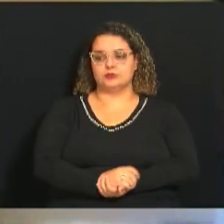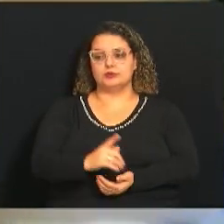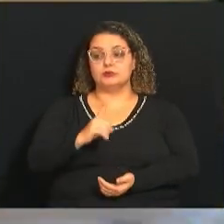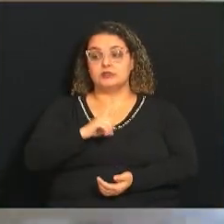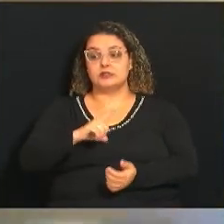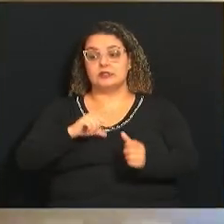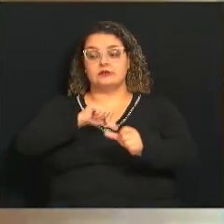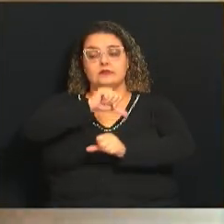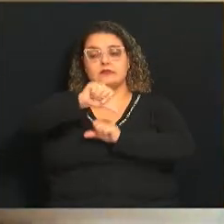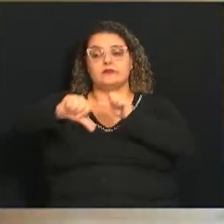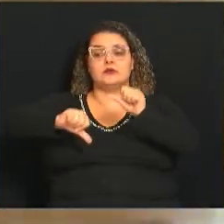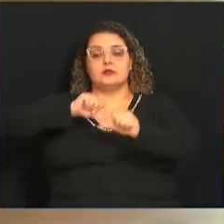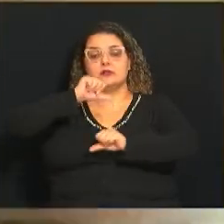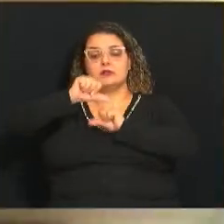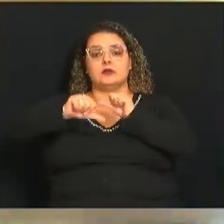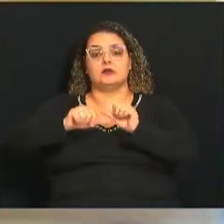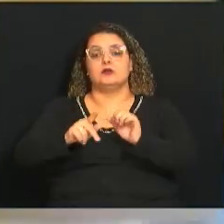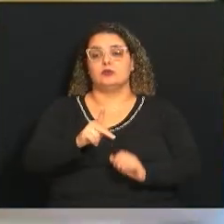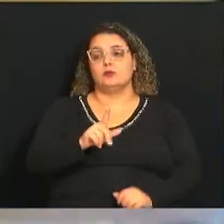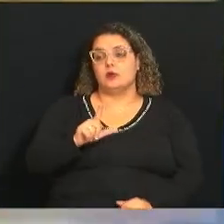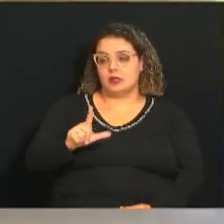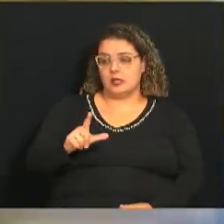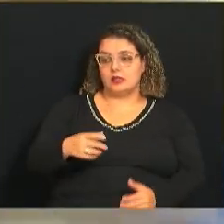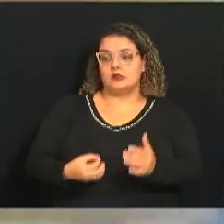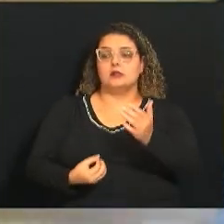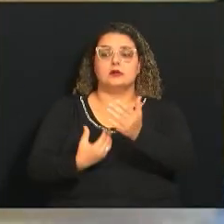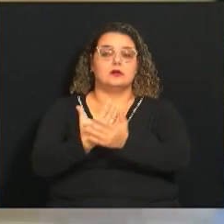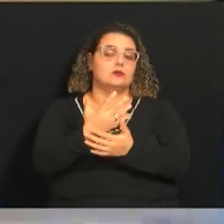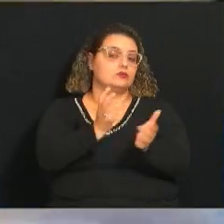de 2020 e emendas de autoria do